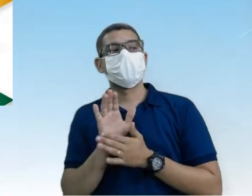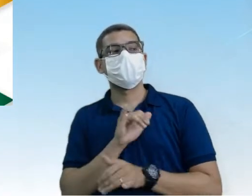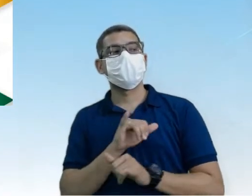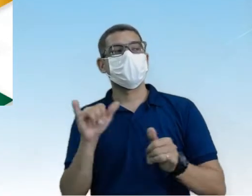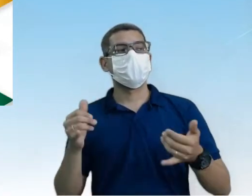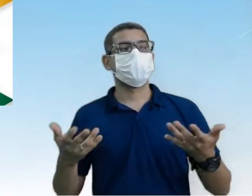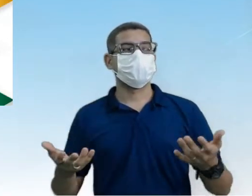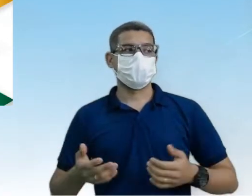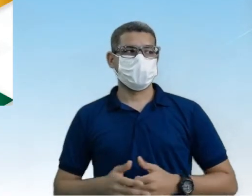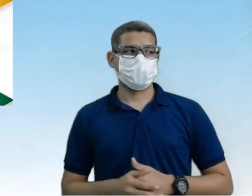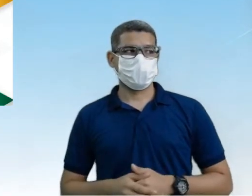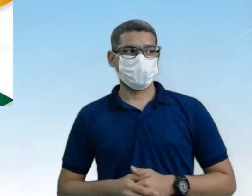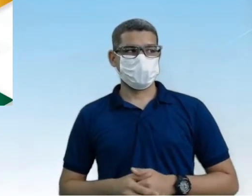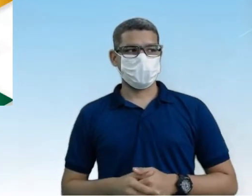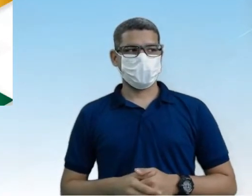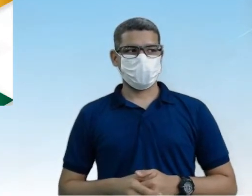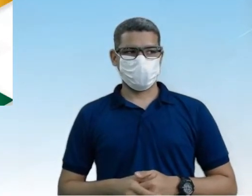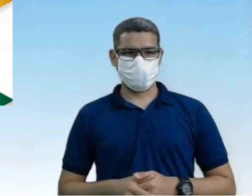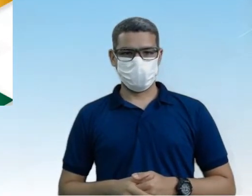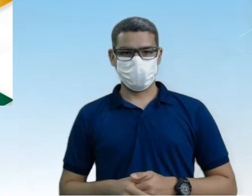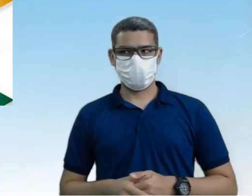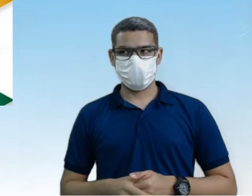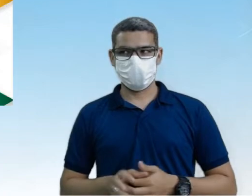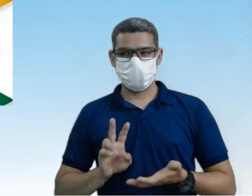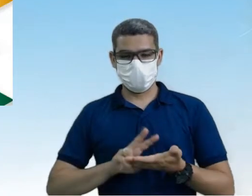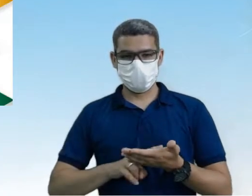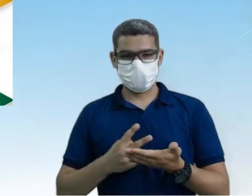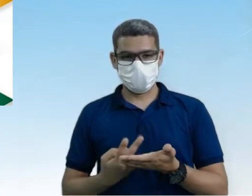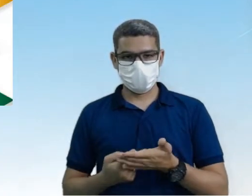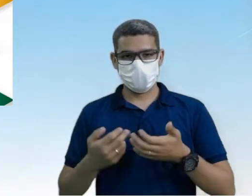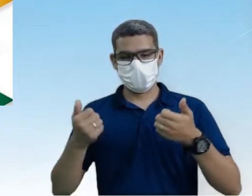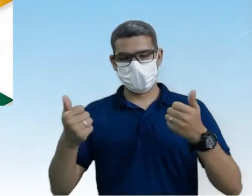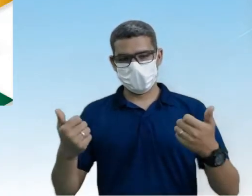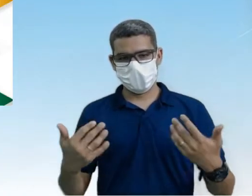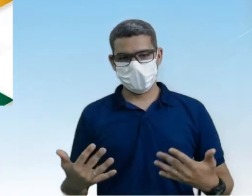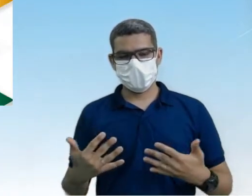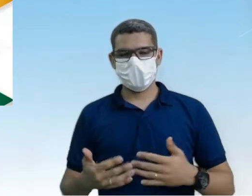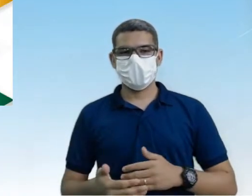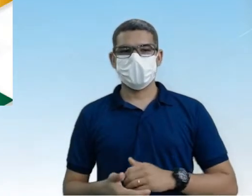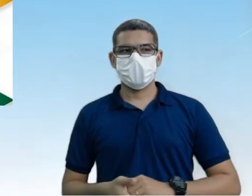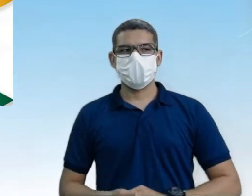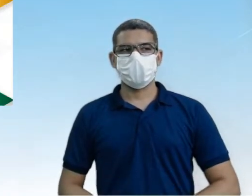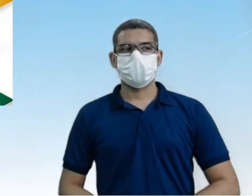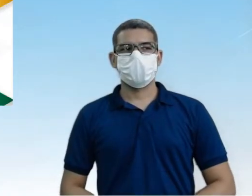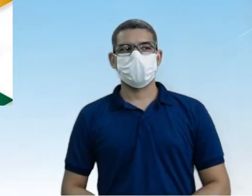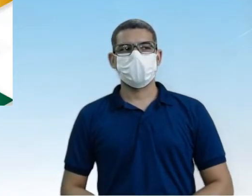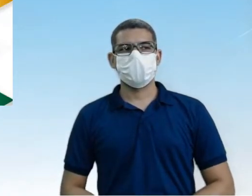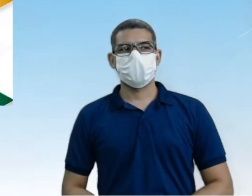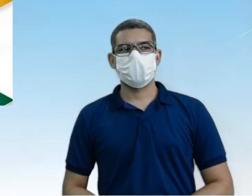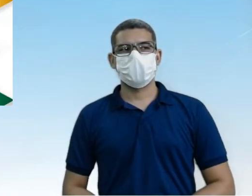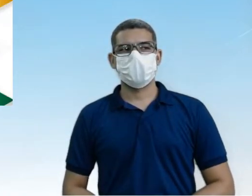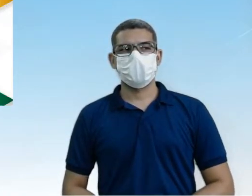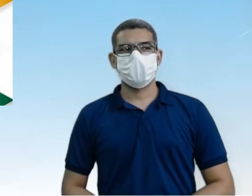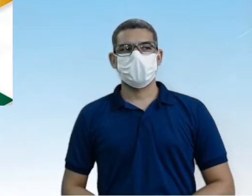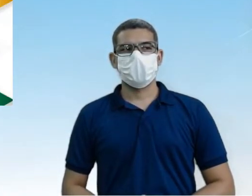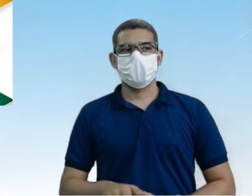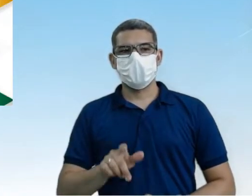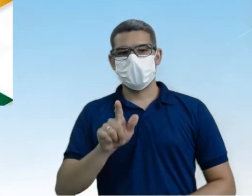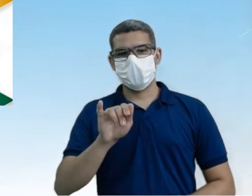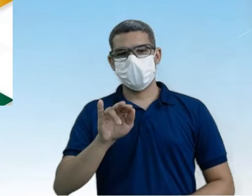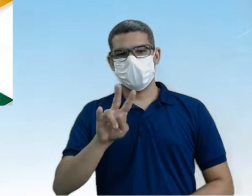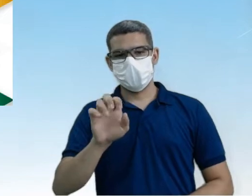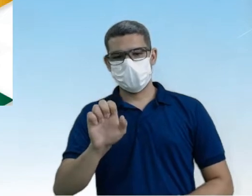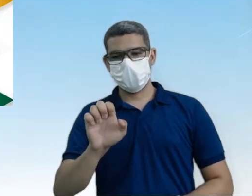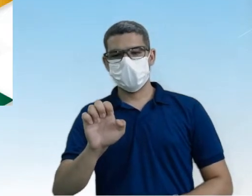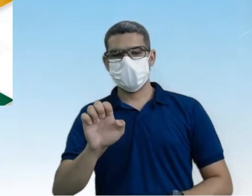anúncio, né? Então, olha aí a tradução, tá? As palavrinhas que estão embaixo. Podem anotar em casa. Give é o verbo